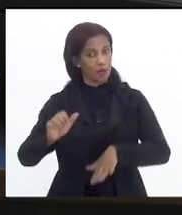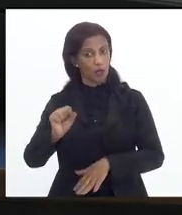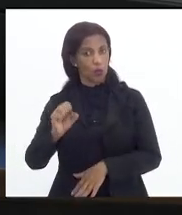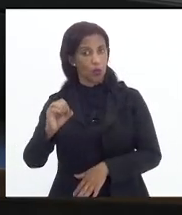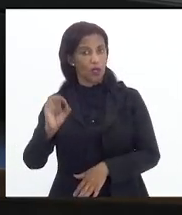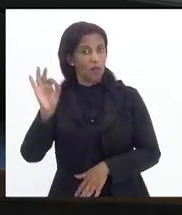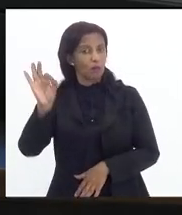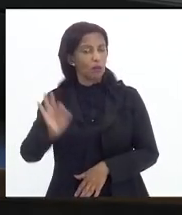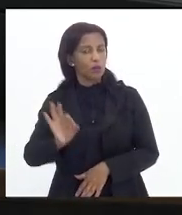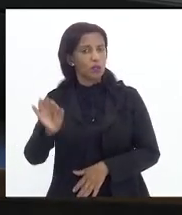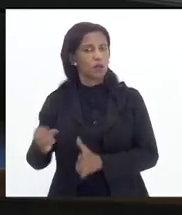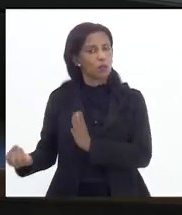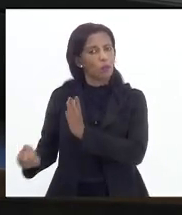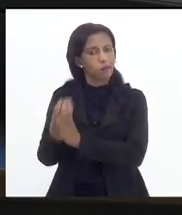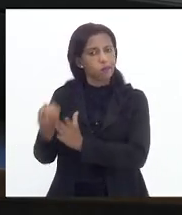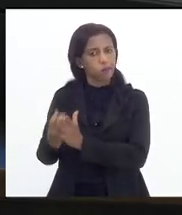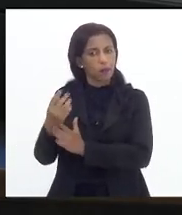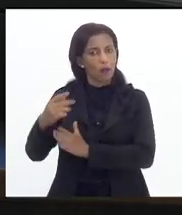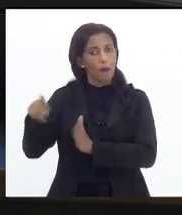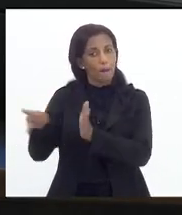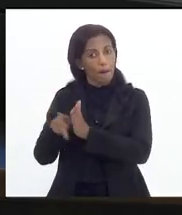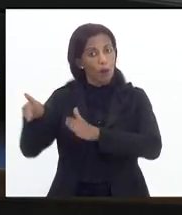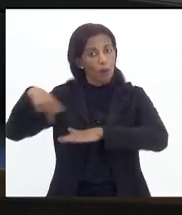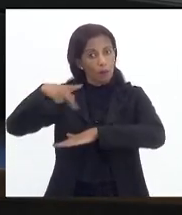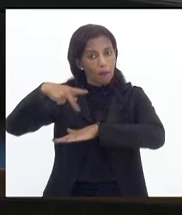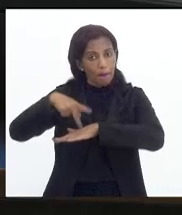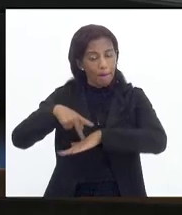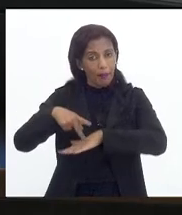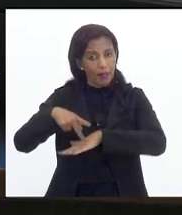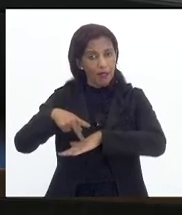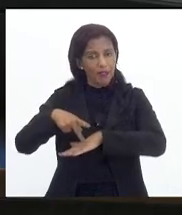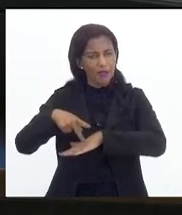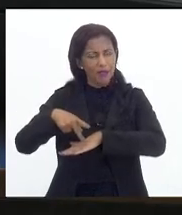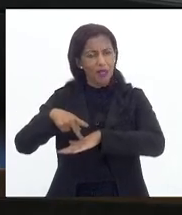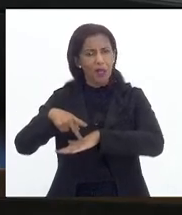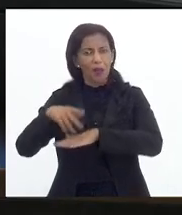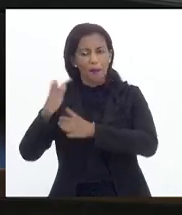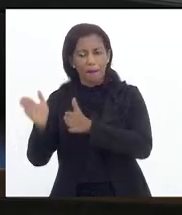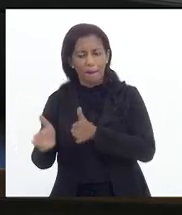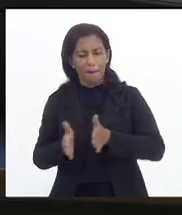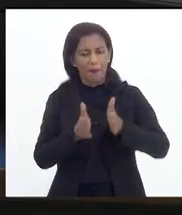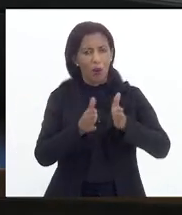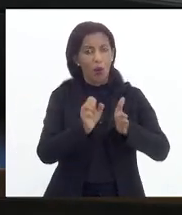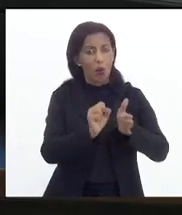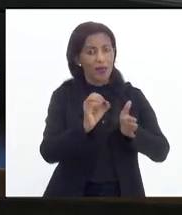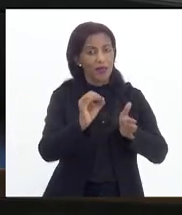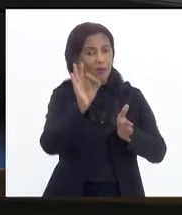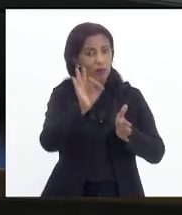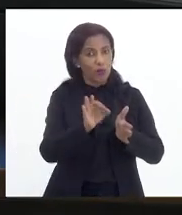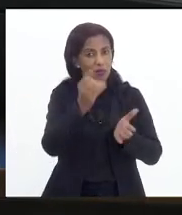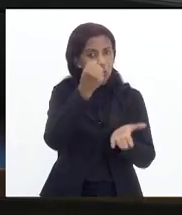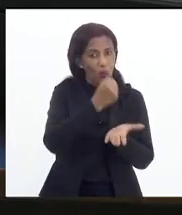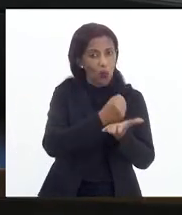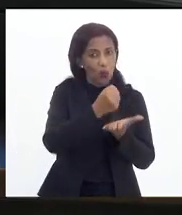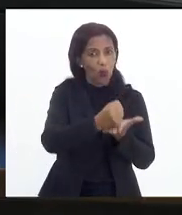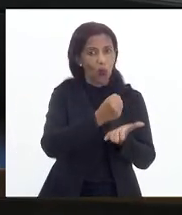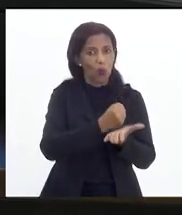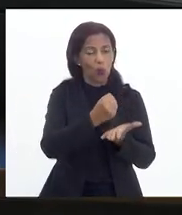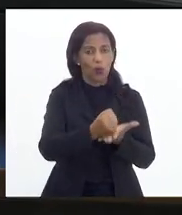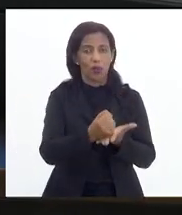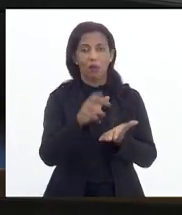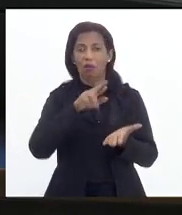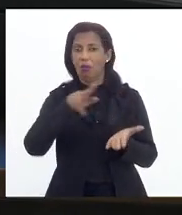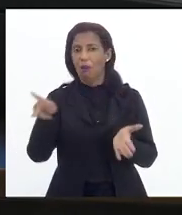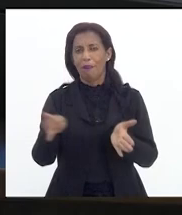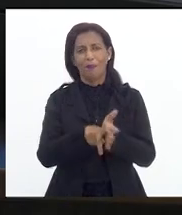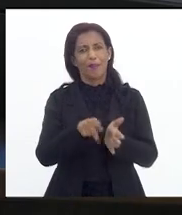por cento da produção Nacional boa parte dos a oitenta por cento dos contratos não são